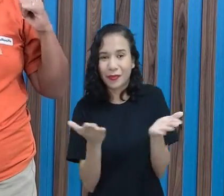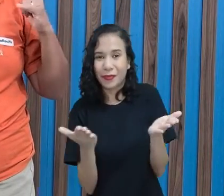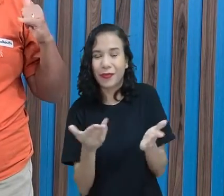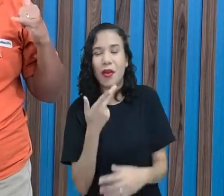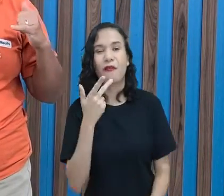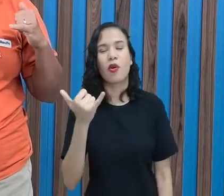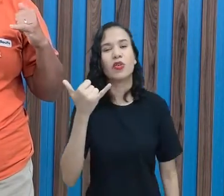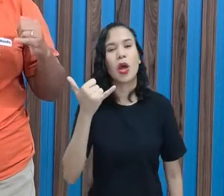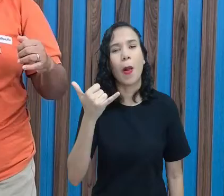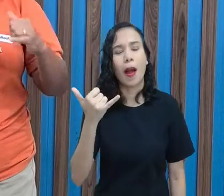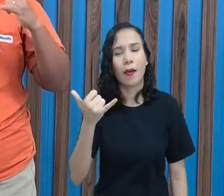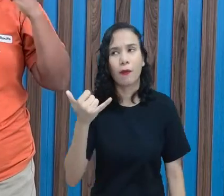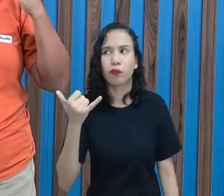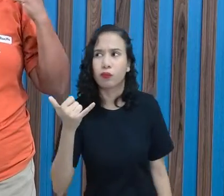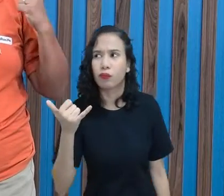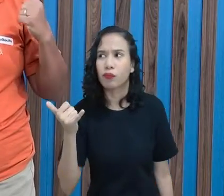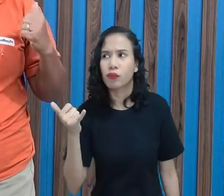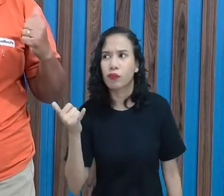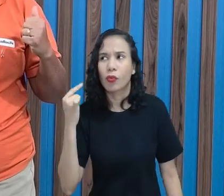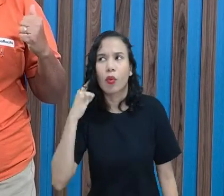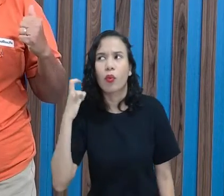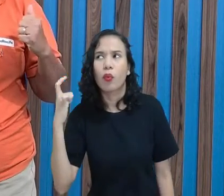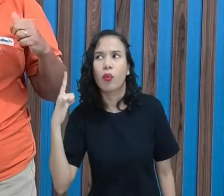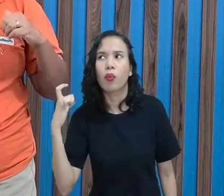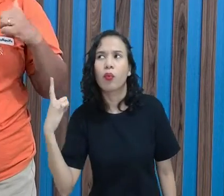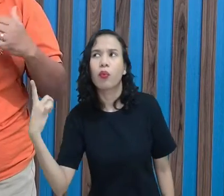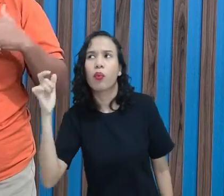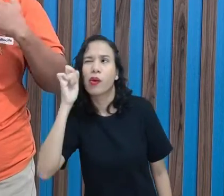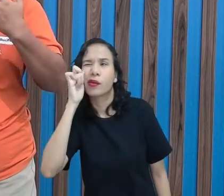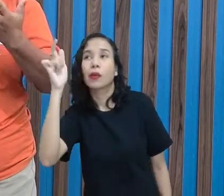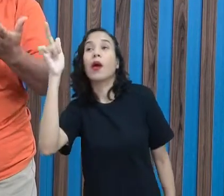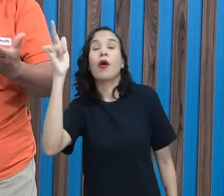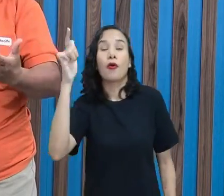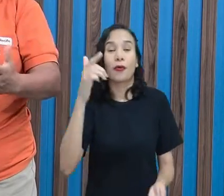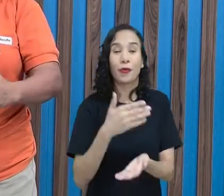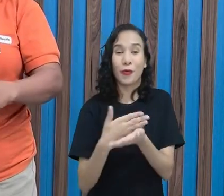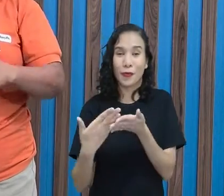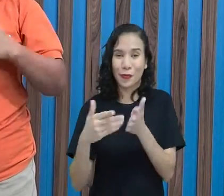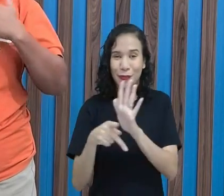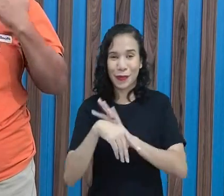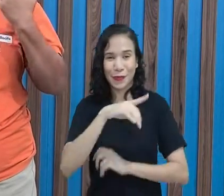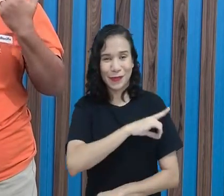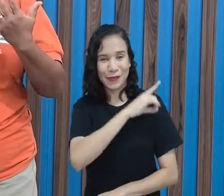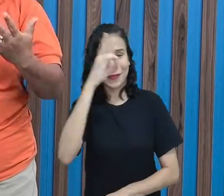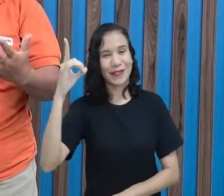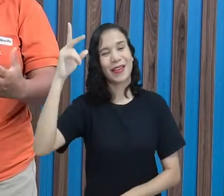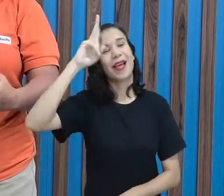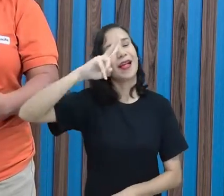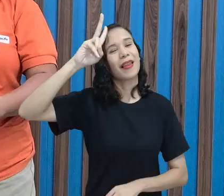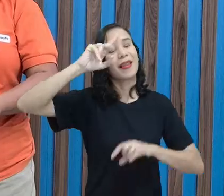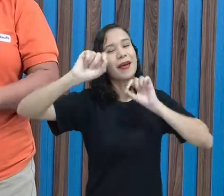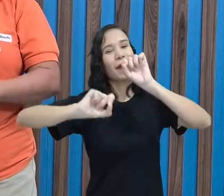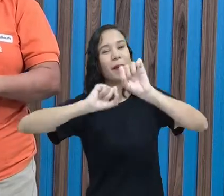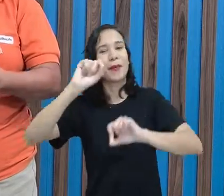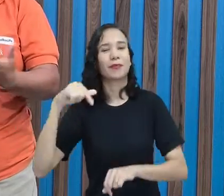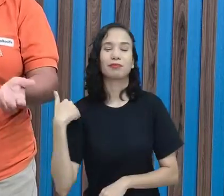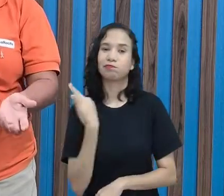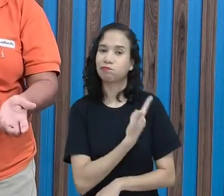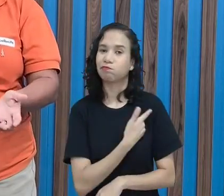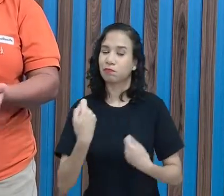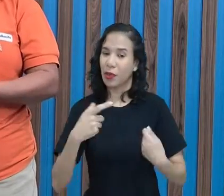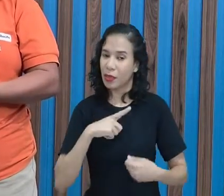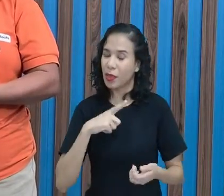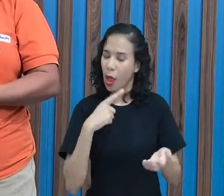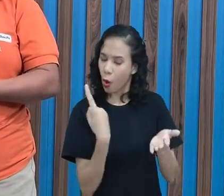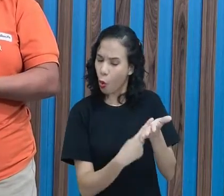celular tocando, despertando para o início do dia, para lembrar que a gente tem